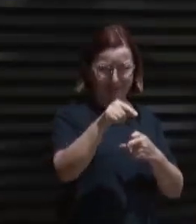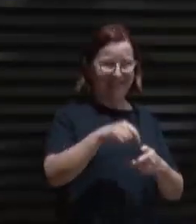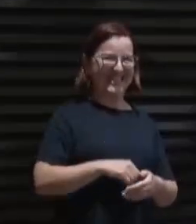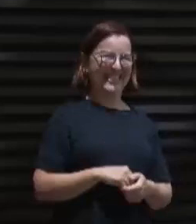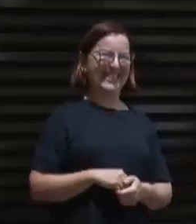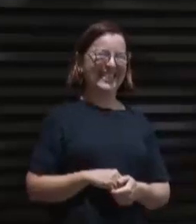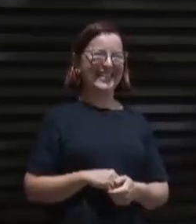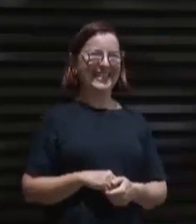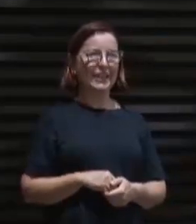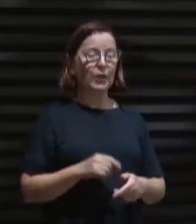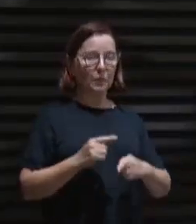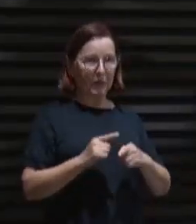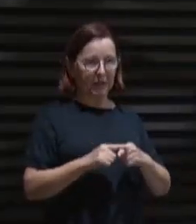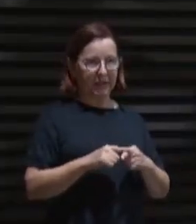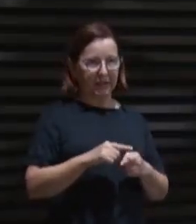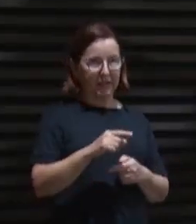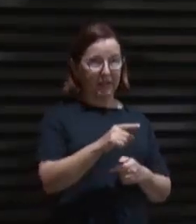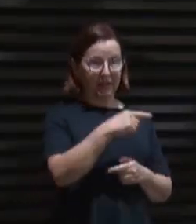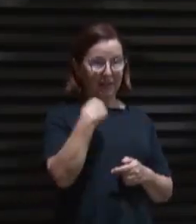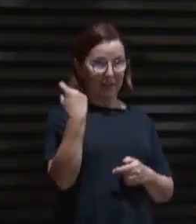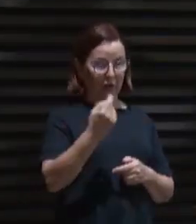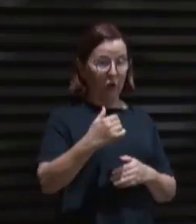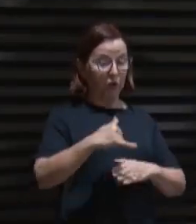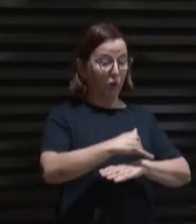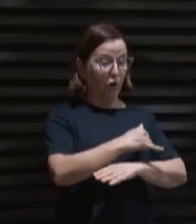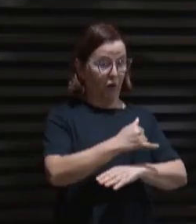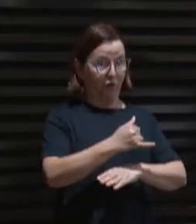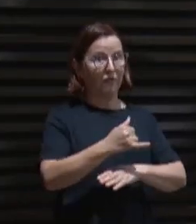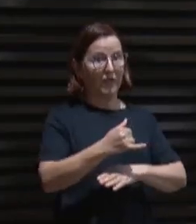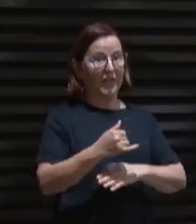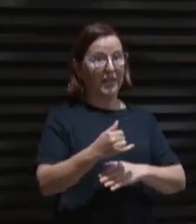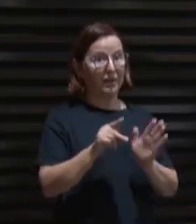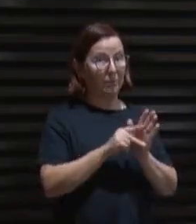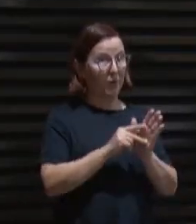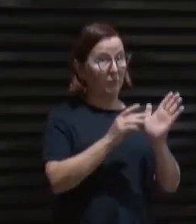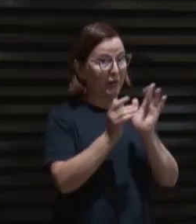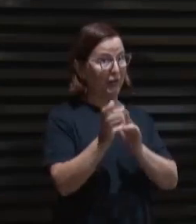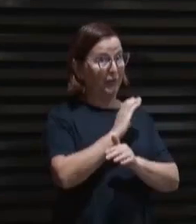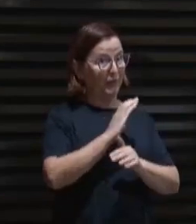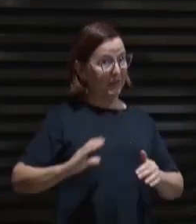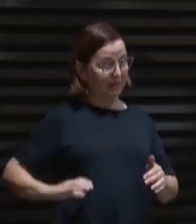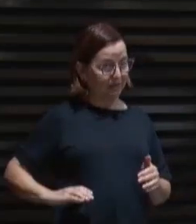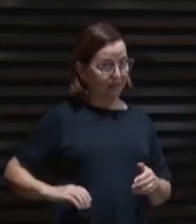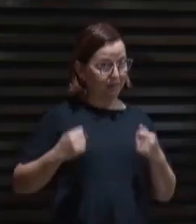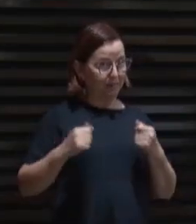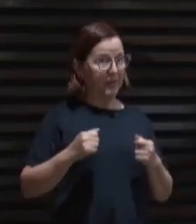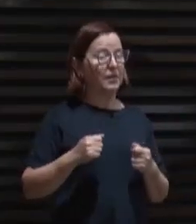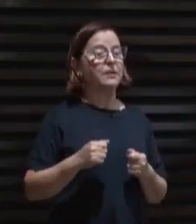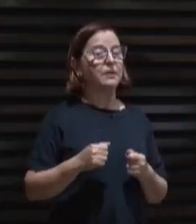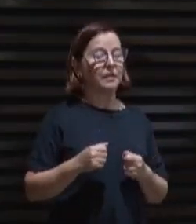de gente aí para ser cuidado. Nós somos as ovelhas de Jesus Cristo. E como ovelhas de Jesus Cristo, nós precisamos de